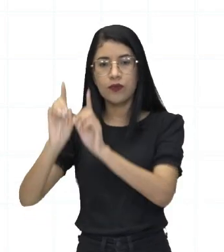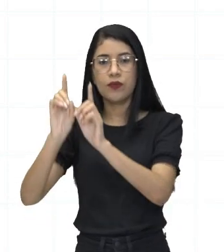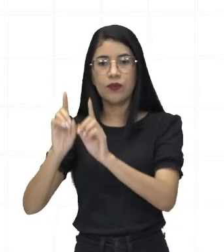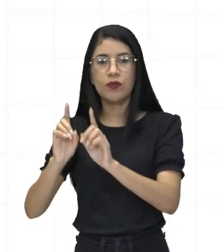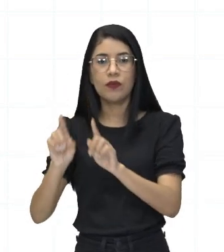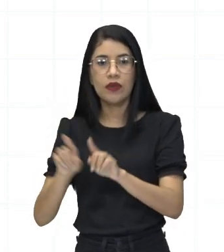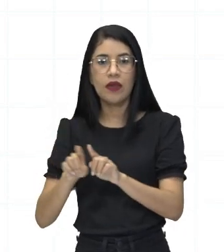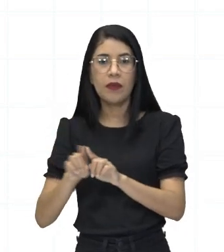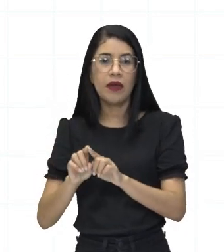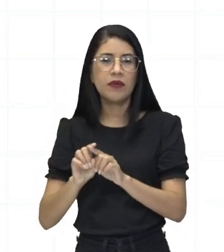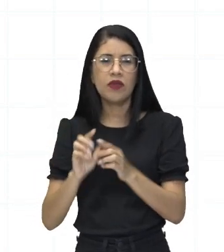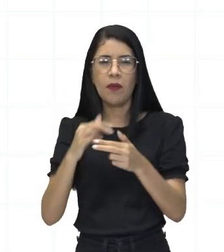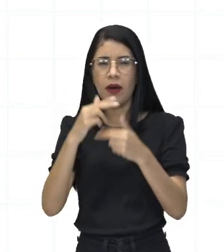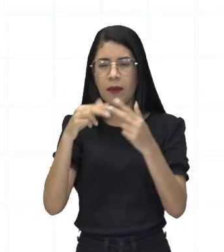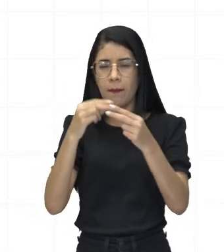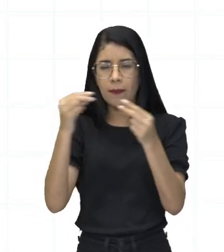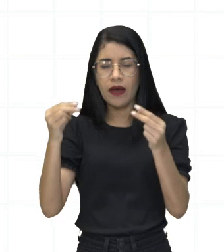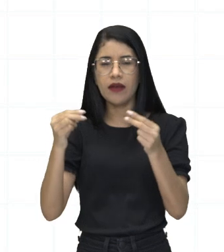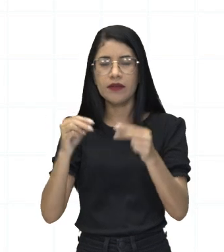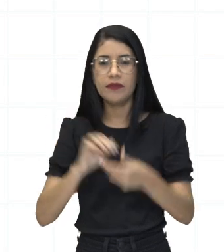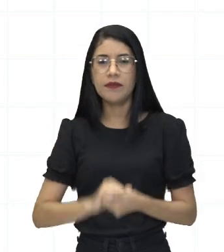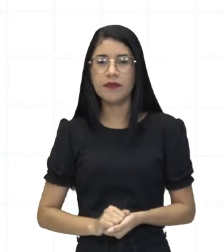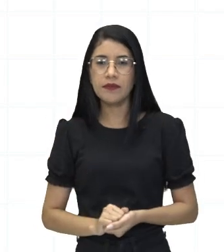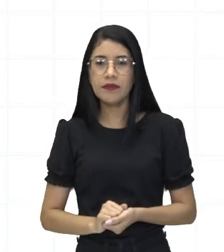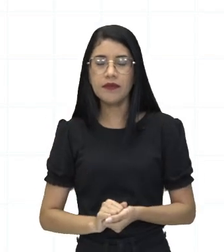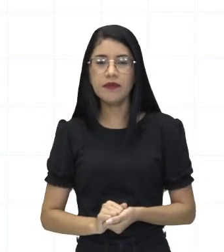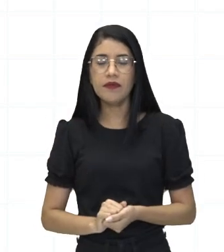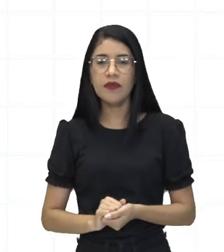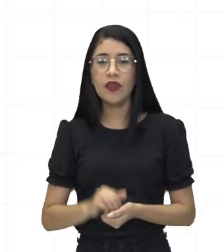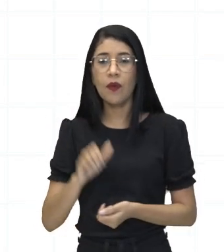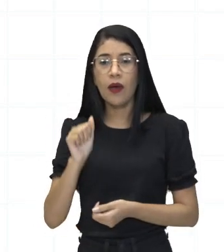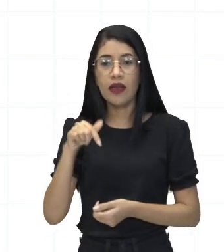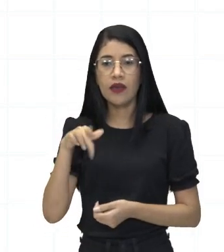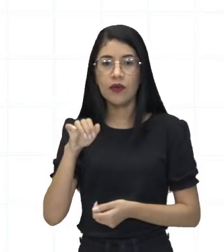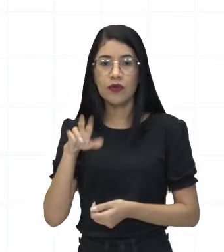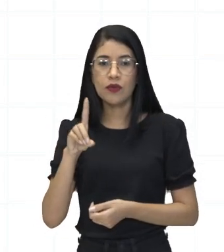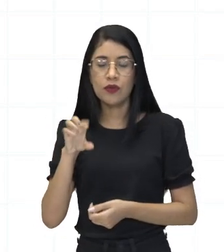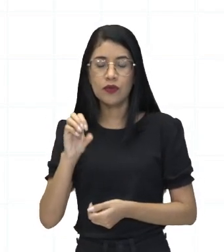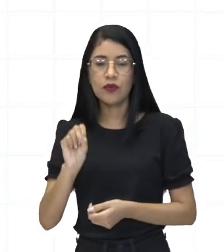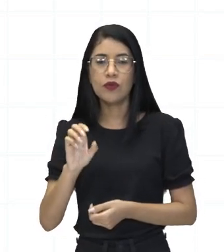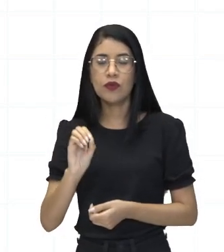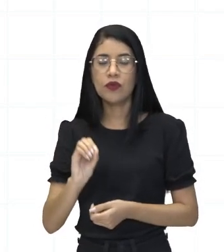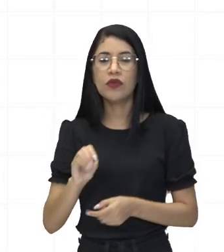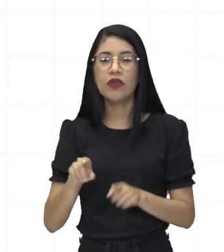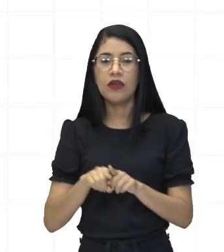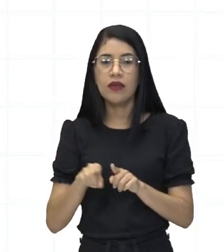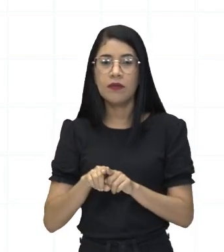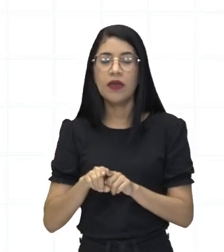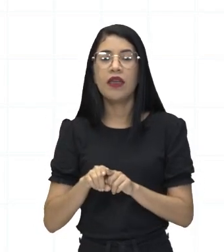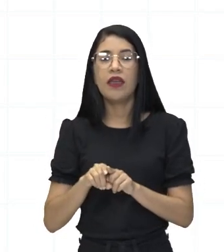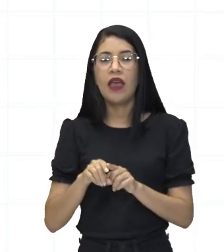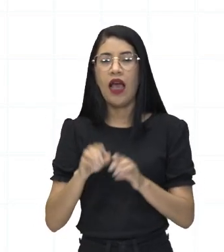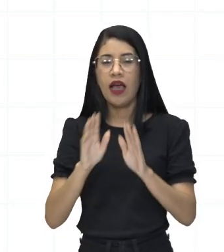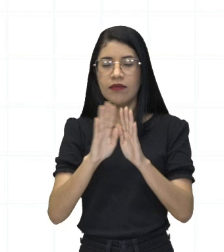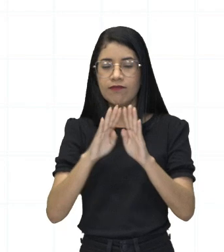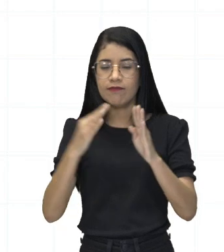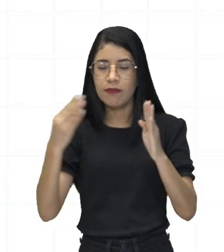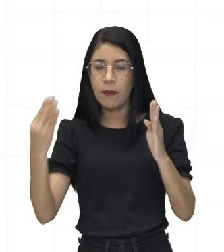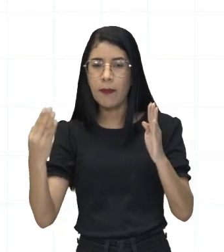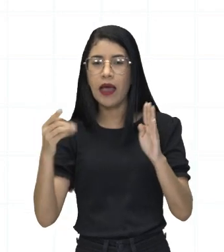de decoração. Os aquedutos, as entradas e as muralhas ainda hoje são vistos no continente